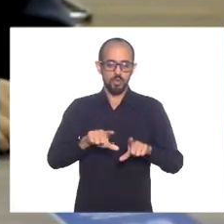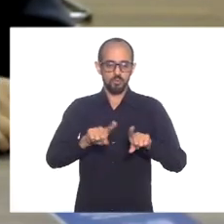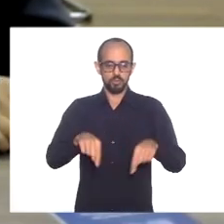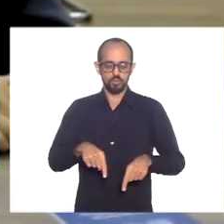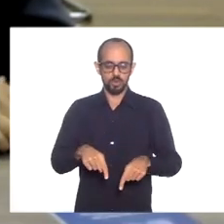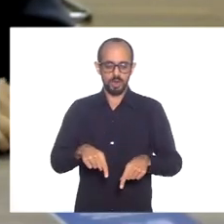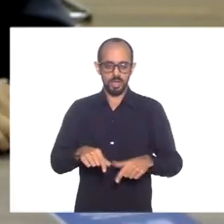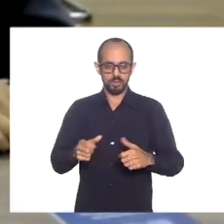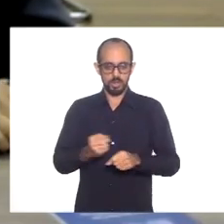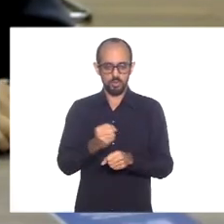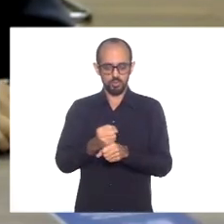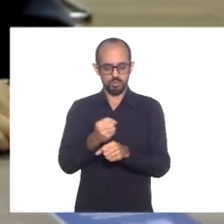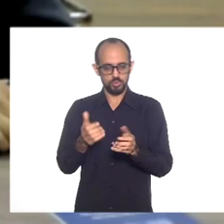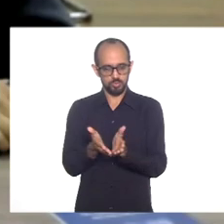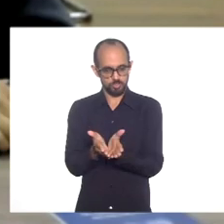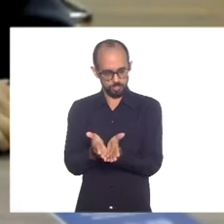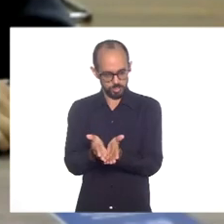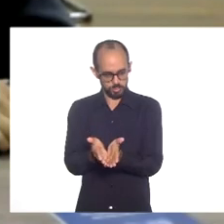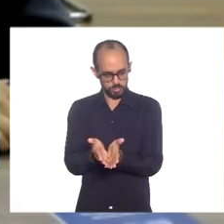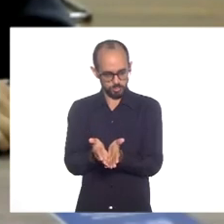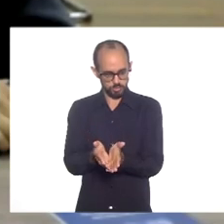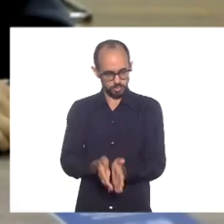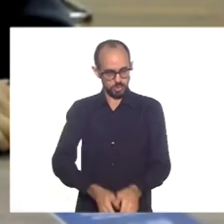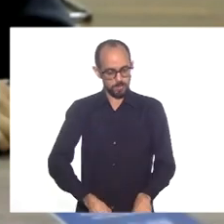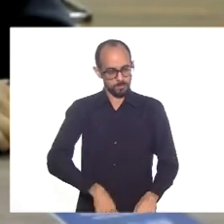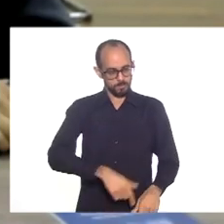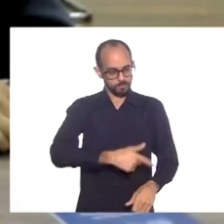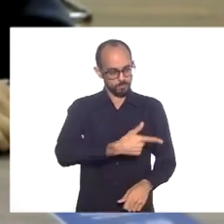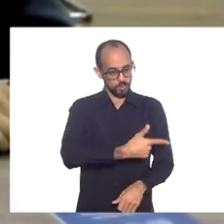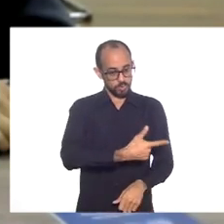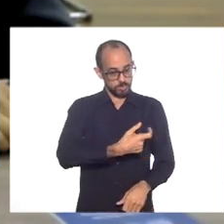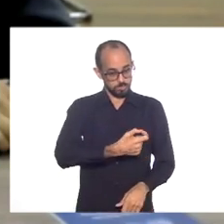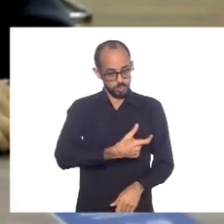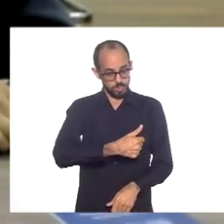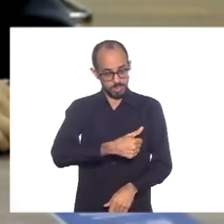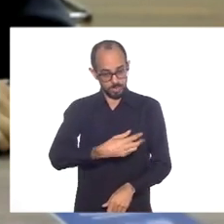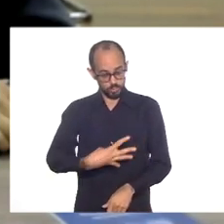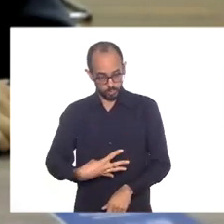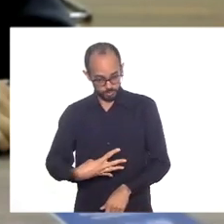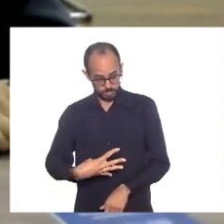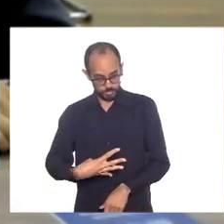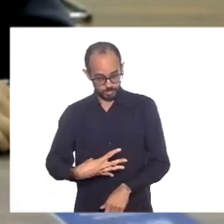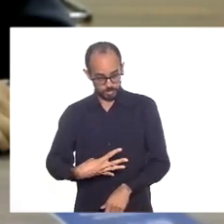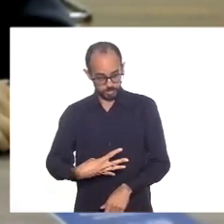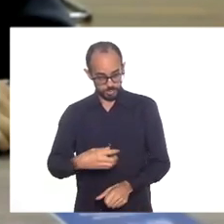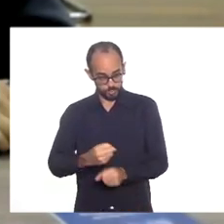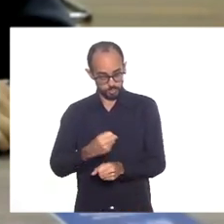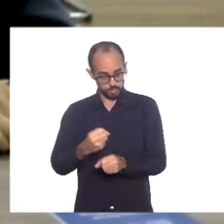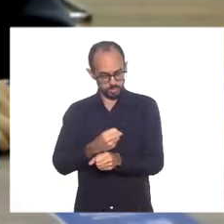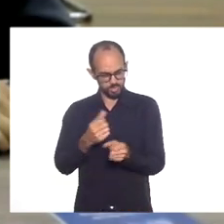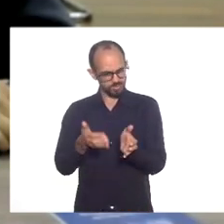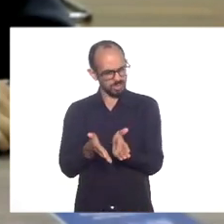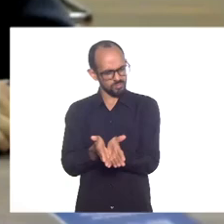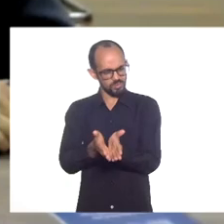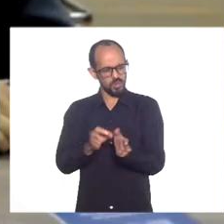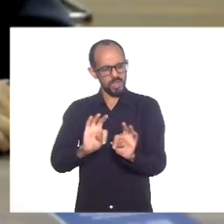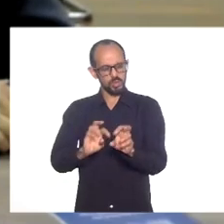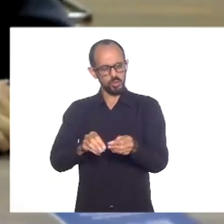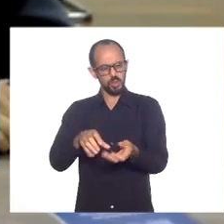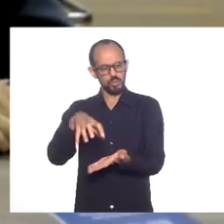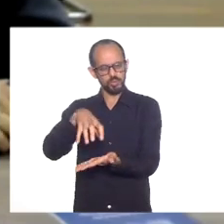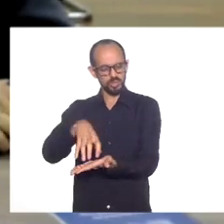para 2003. Em 2014, construção naval, que eu digo, é todo complexo, né?